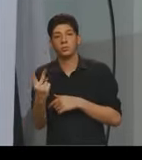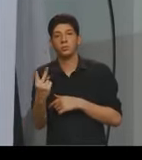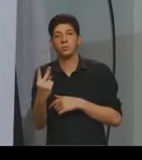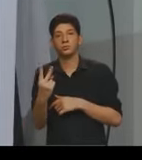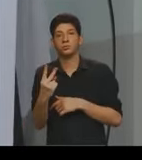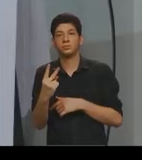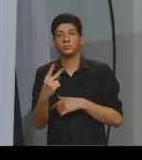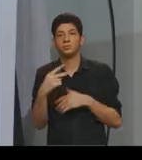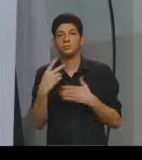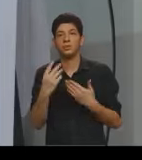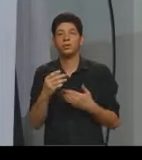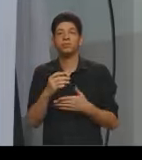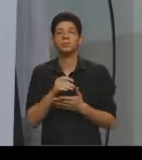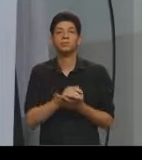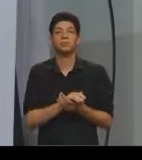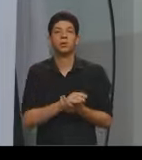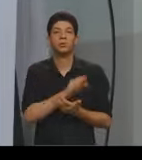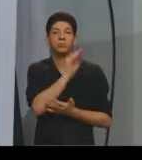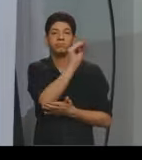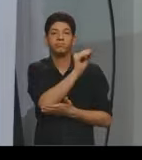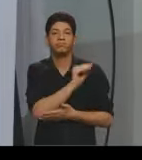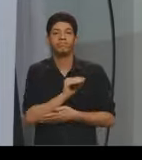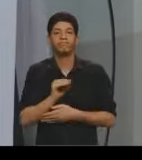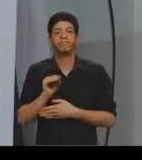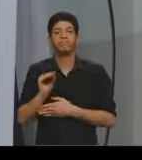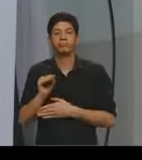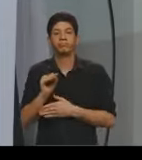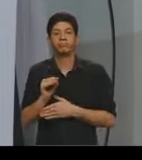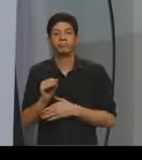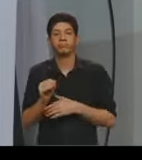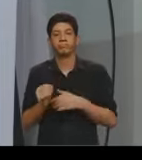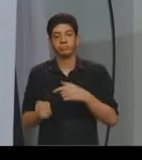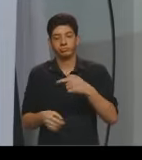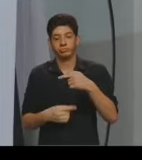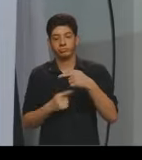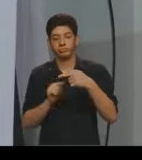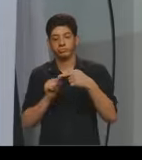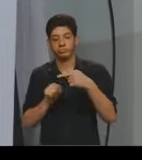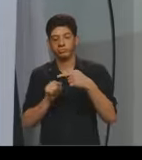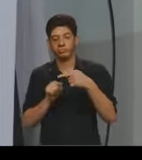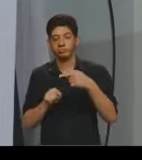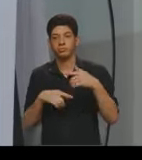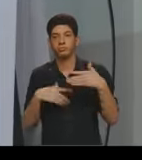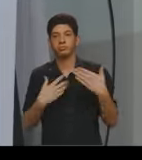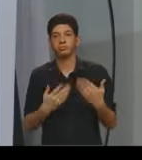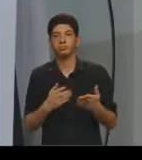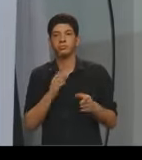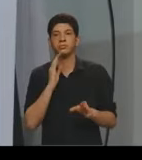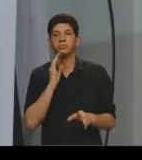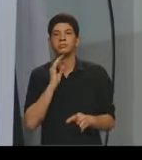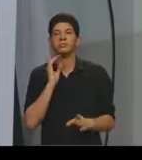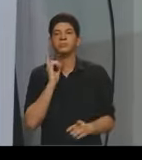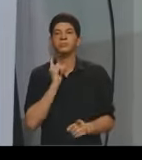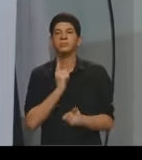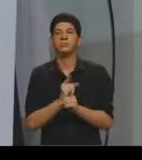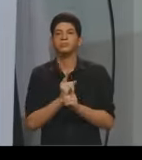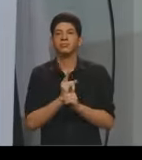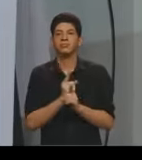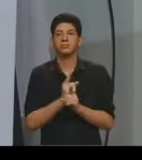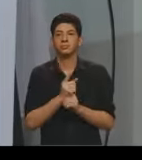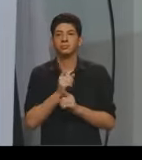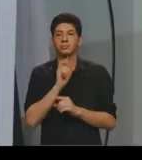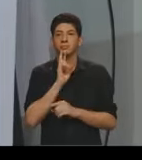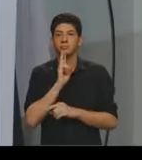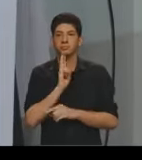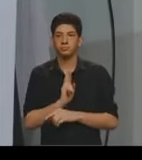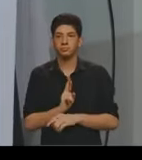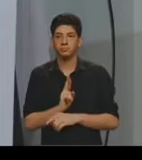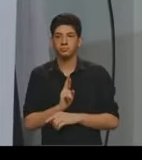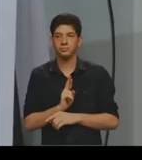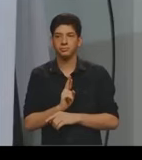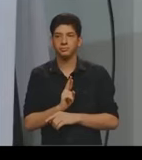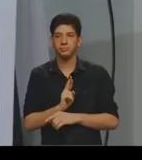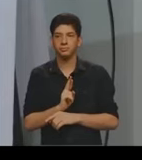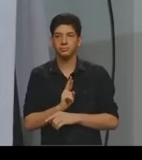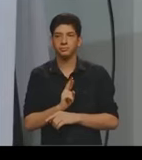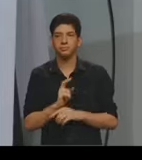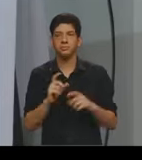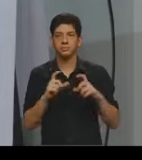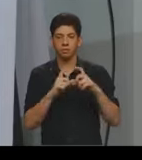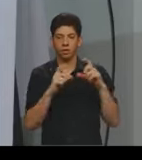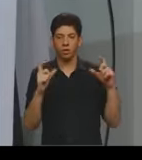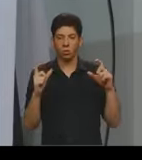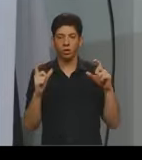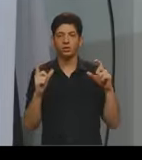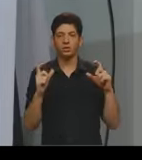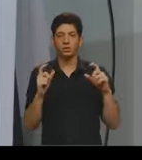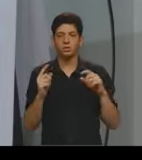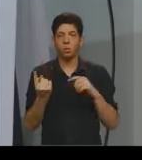está multiplicando, eu passo para cá dividindo. Então, eu vou encontrar o resultado da equação do